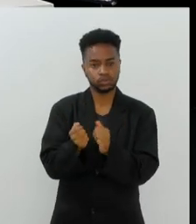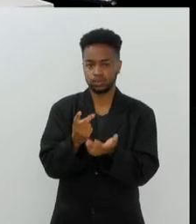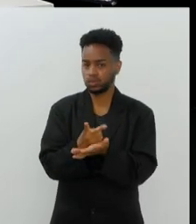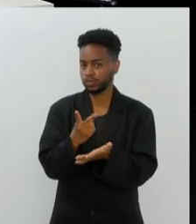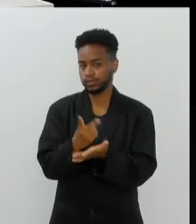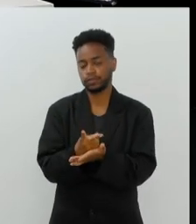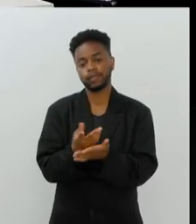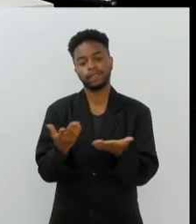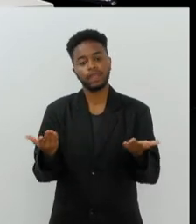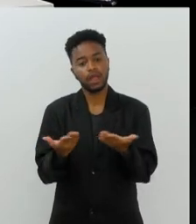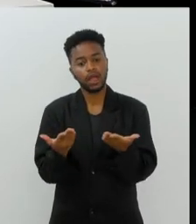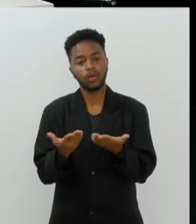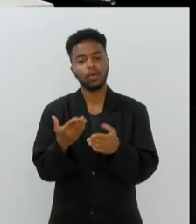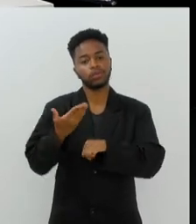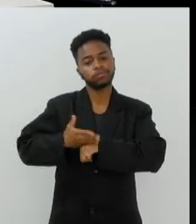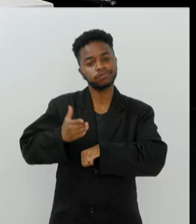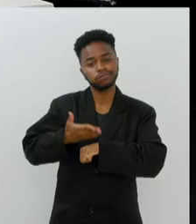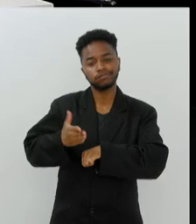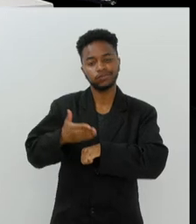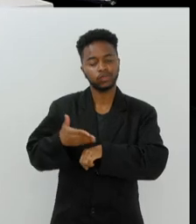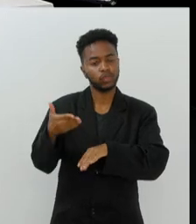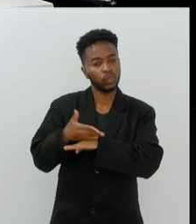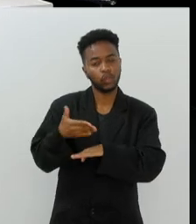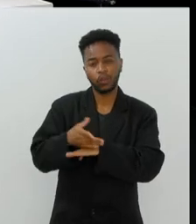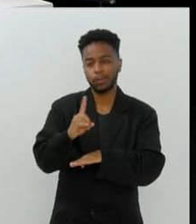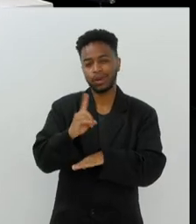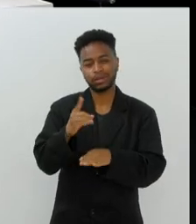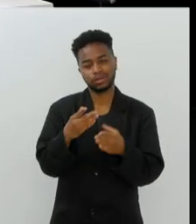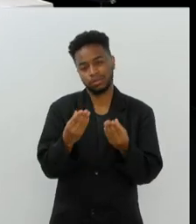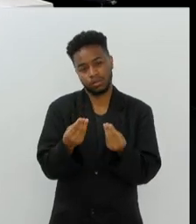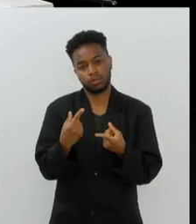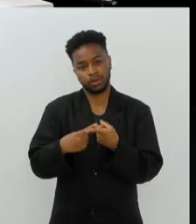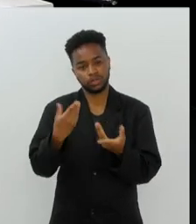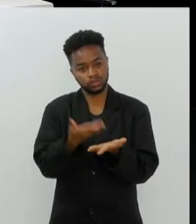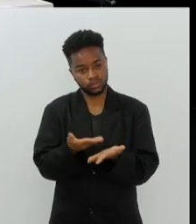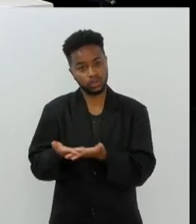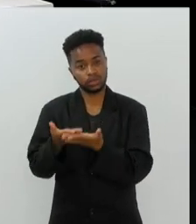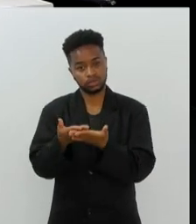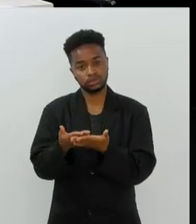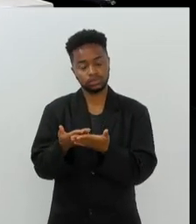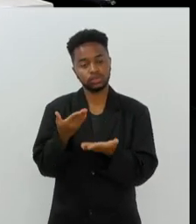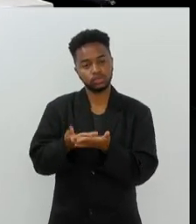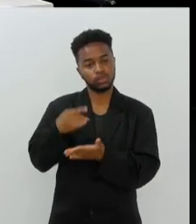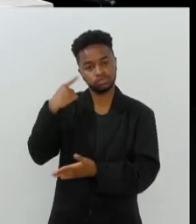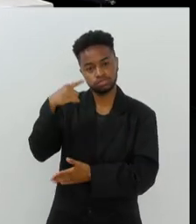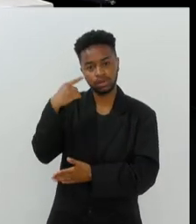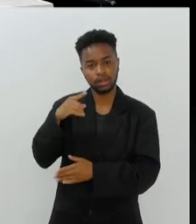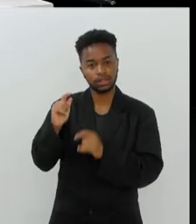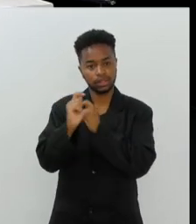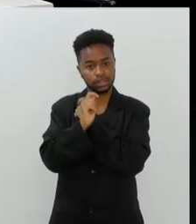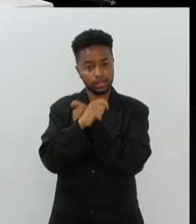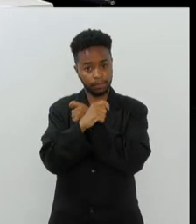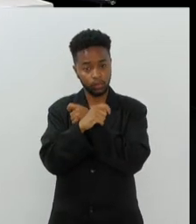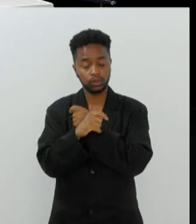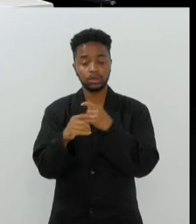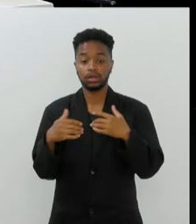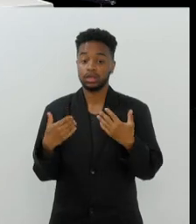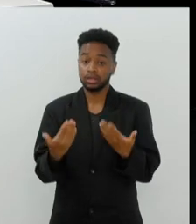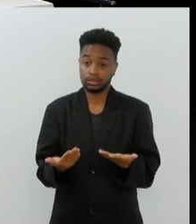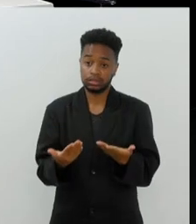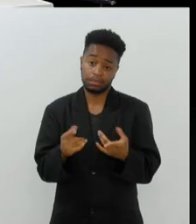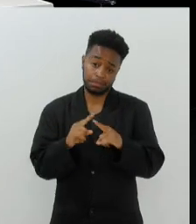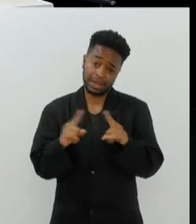Porto. Em dia, hoje em dia, nos ensaios, ele não está tão presente mais, porque está estudando muito, ele faz direito na PUC,